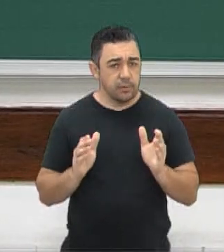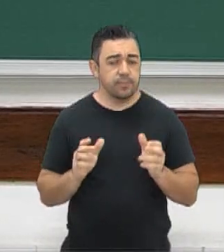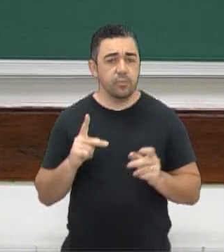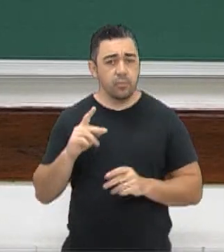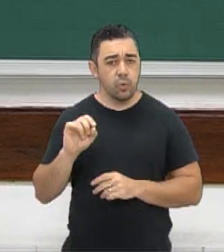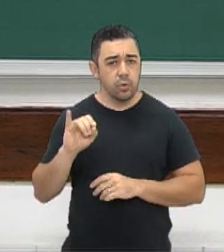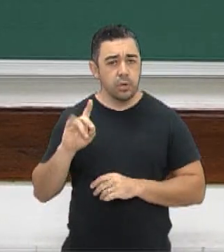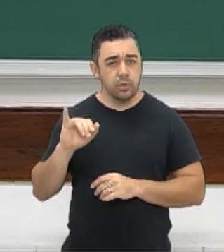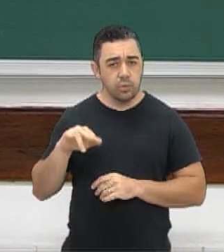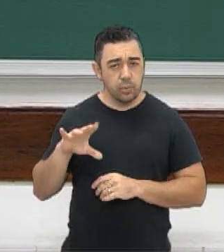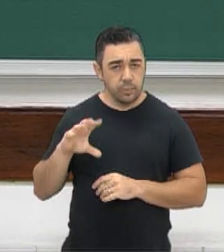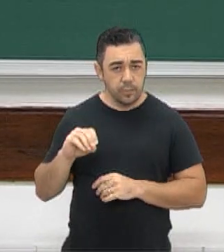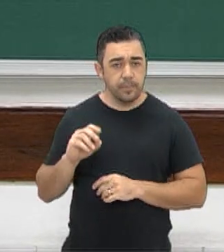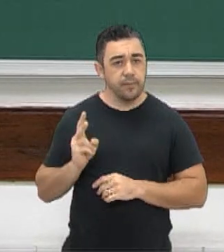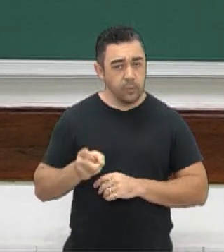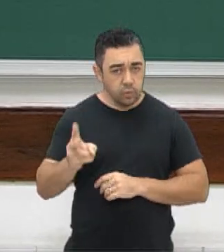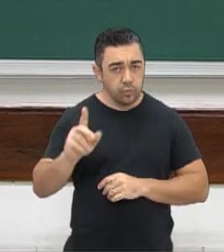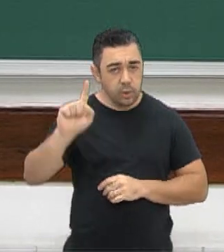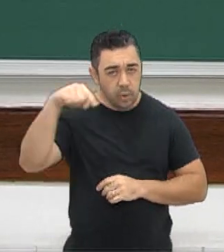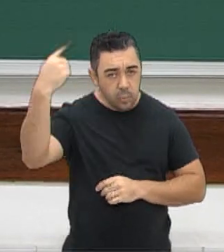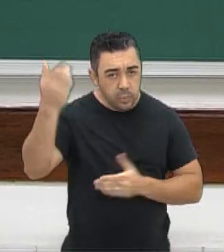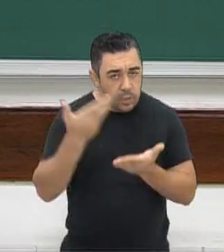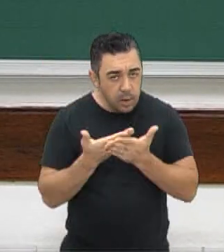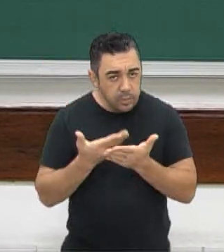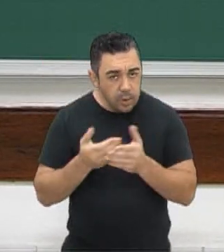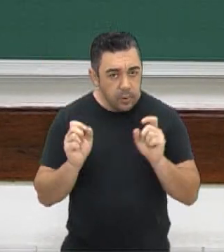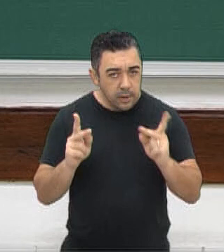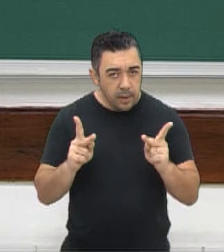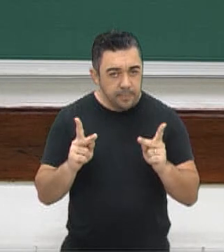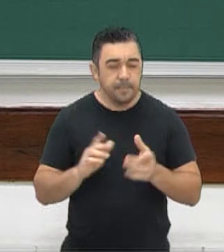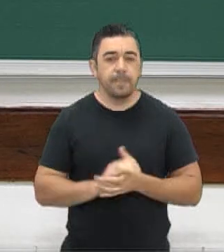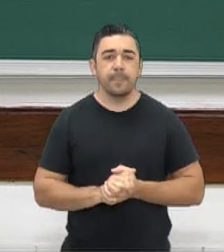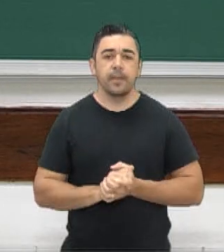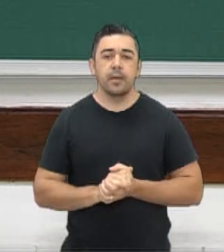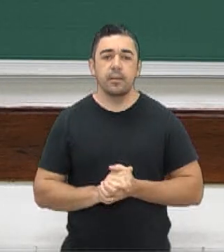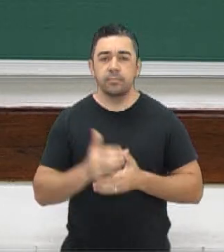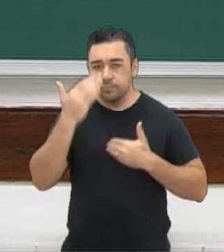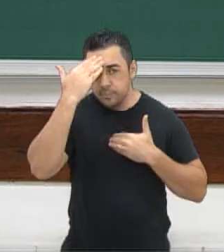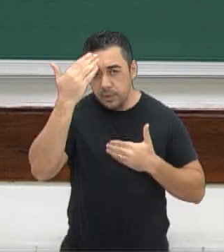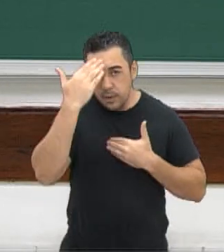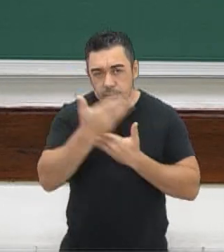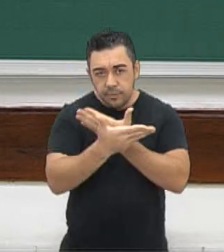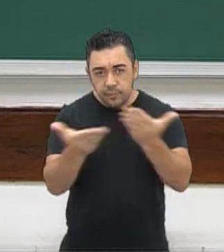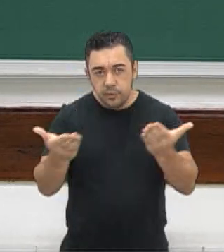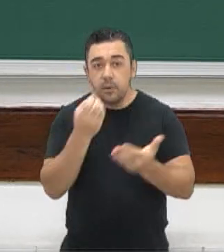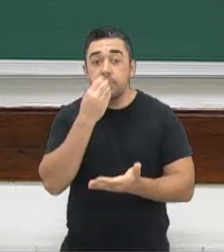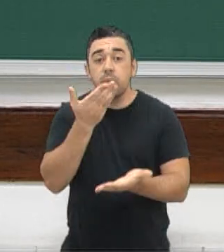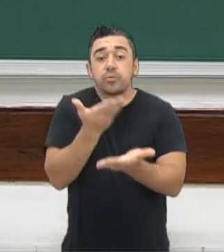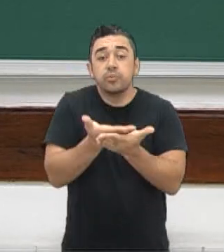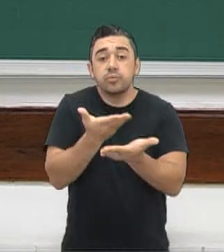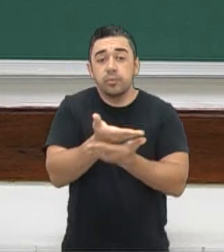polinômio. Mas isso nós vamos continuar na próxima aula, ok? Muito obrigado,